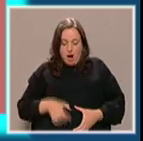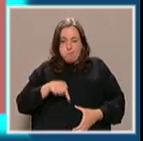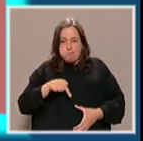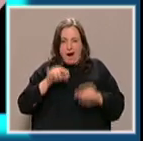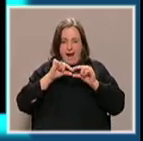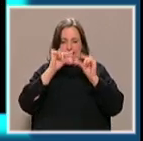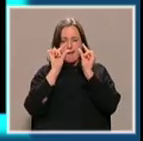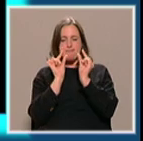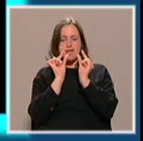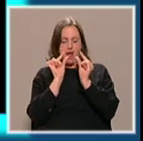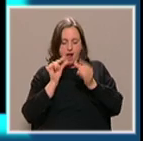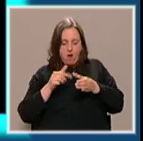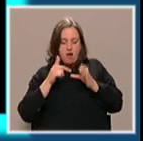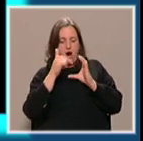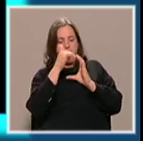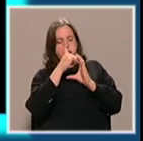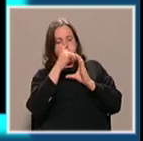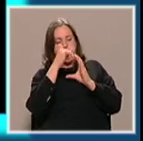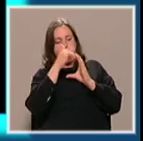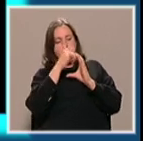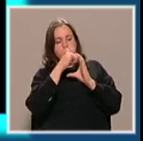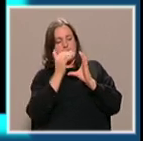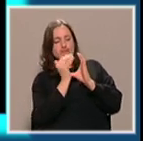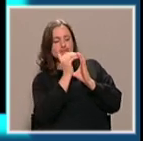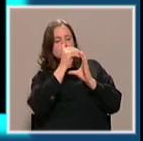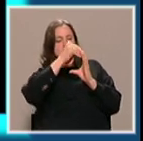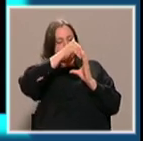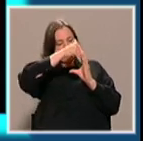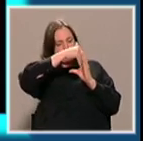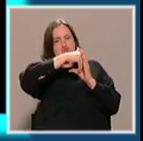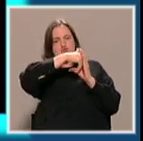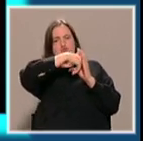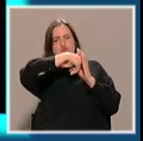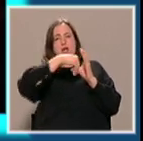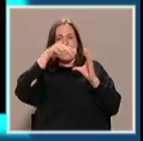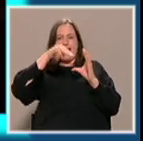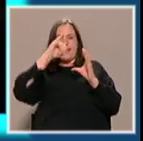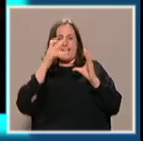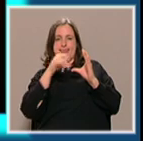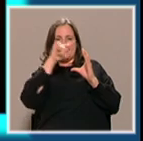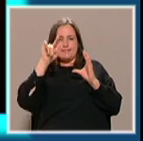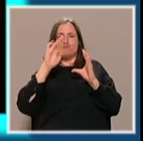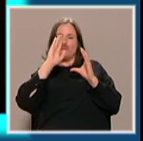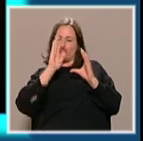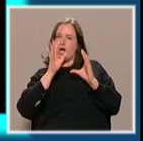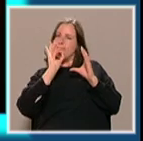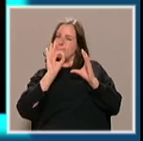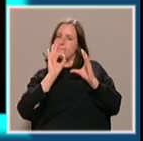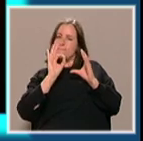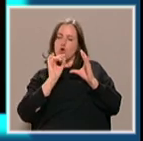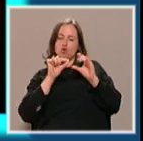na mucosa uterina, ficando rodeado por ela. Após a nidação, o embrião